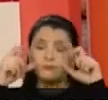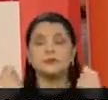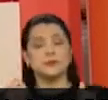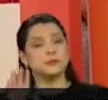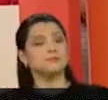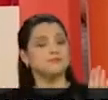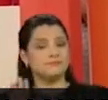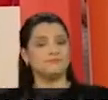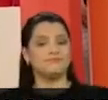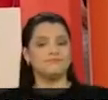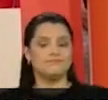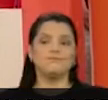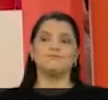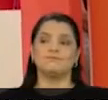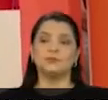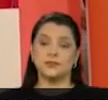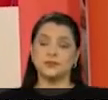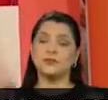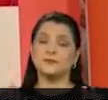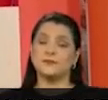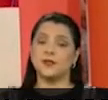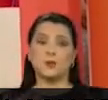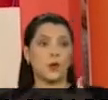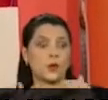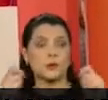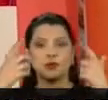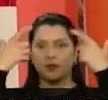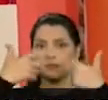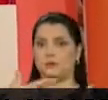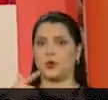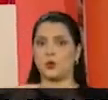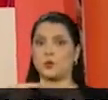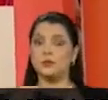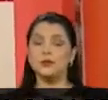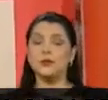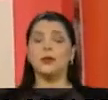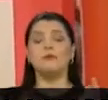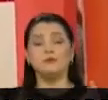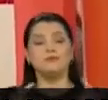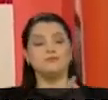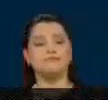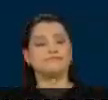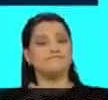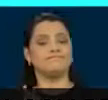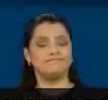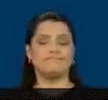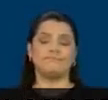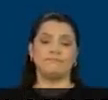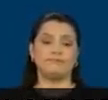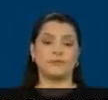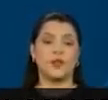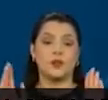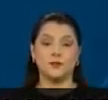meio complicado assim né tem que não pode ser qualquer uma tem que adaptar o rosto né toda aquela pesquisa aí né Numa pesquisa